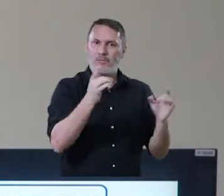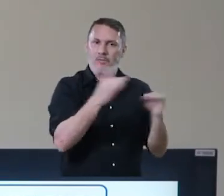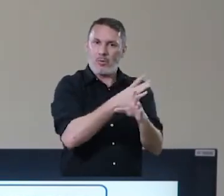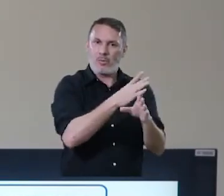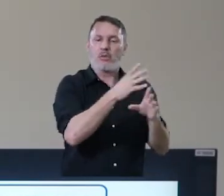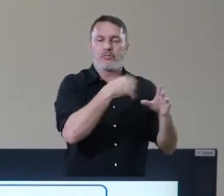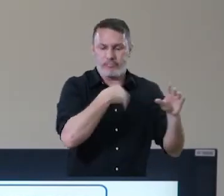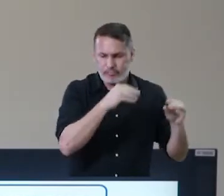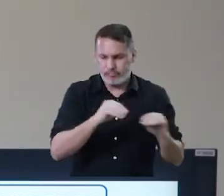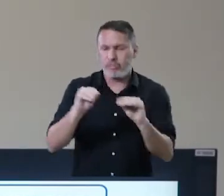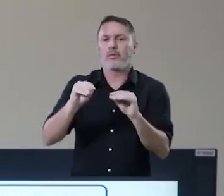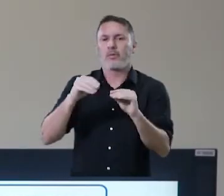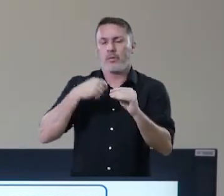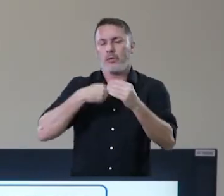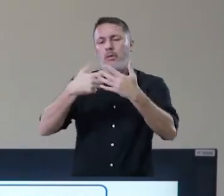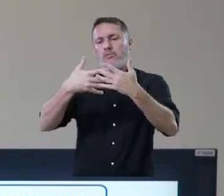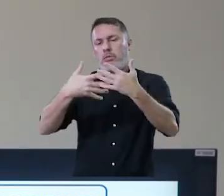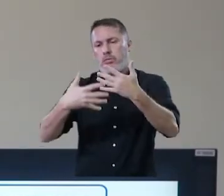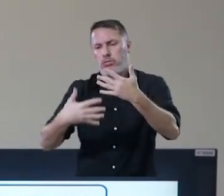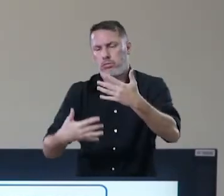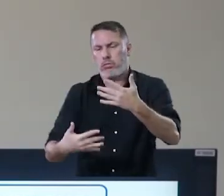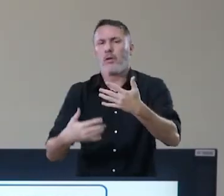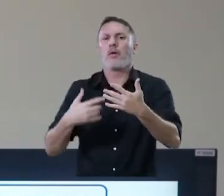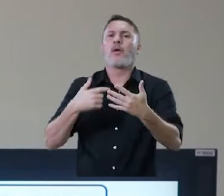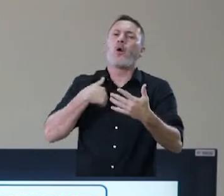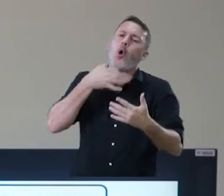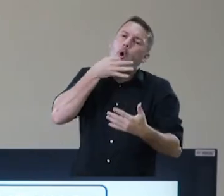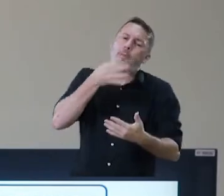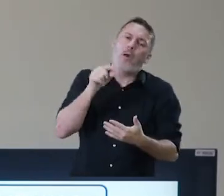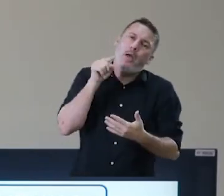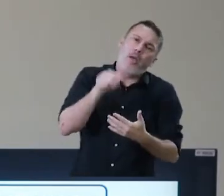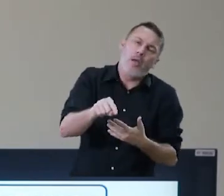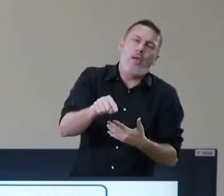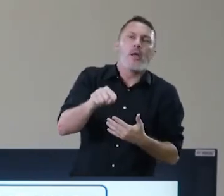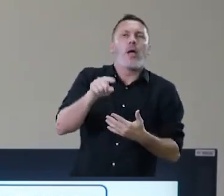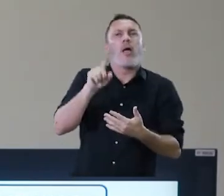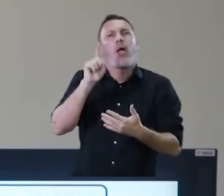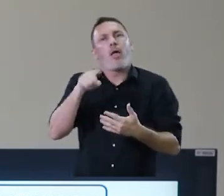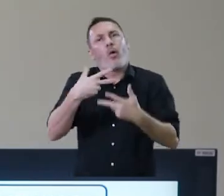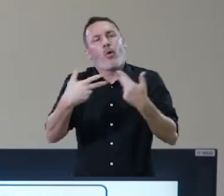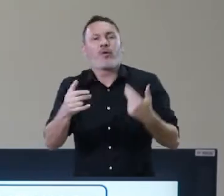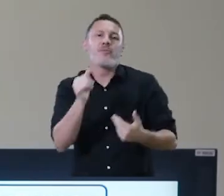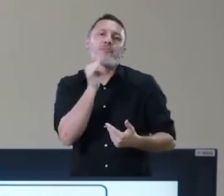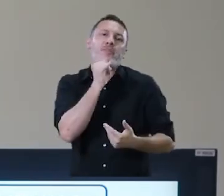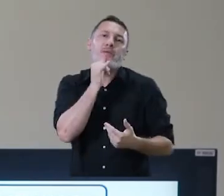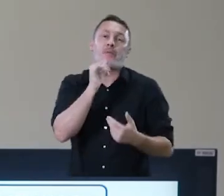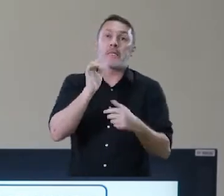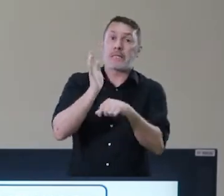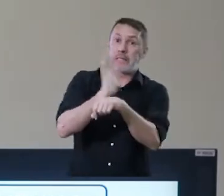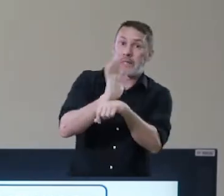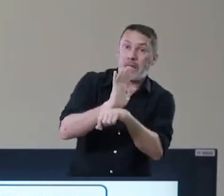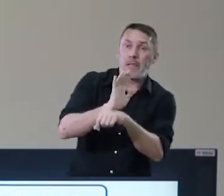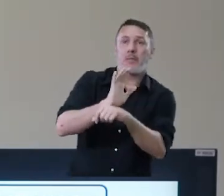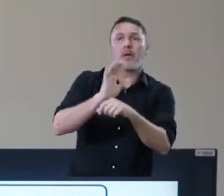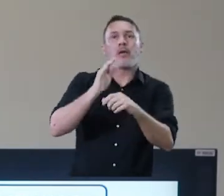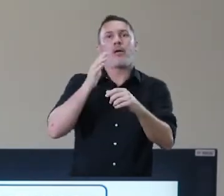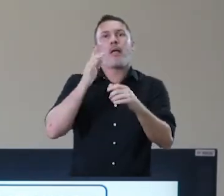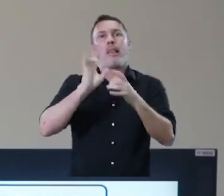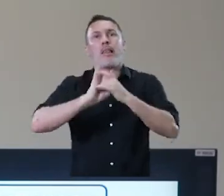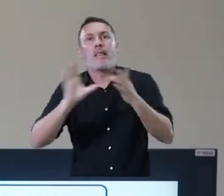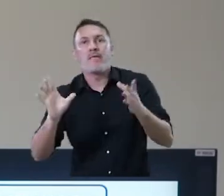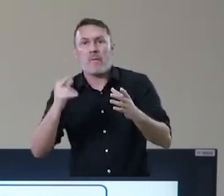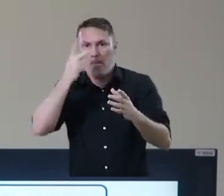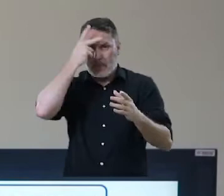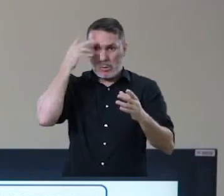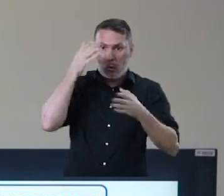tese e vai começar, olha, eu penso em determinado assunto, eu penso que a democratização do cinema, ele é um problema, por